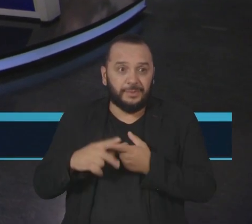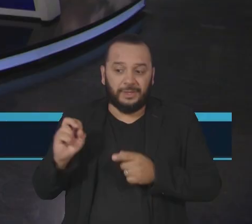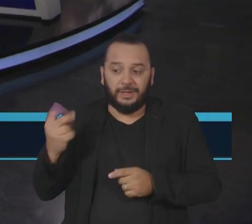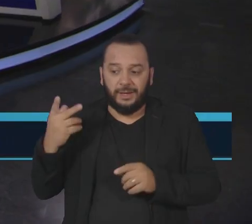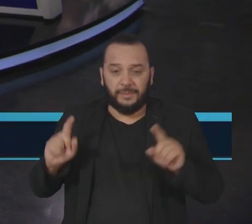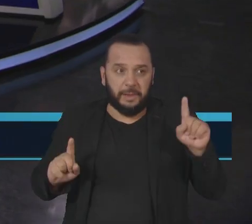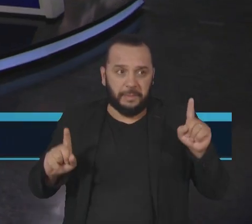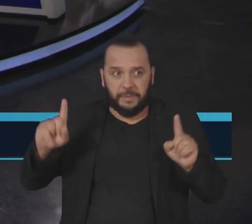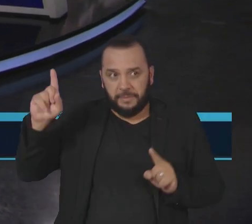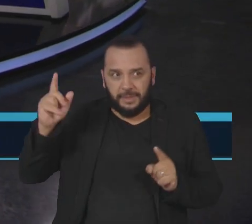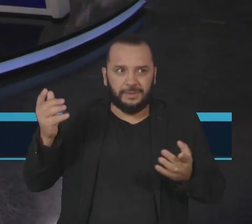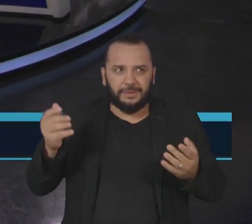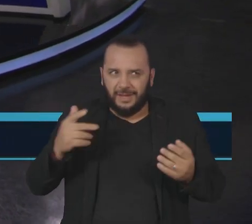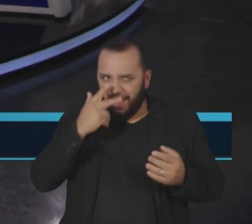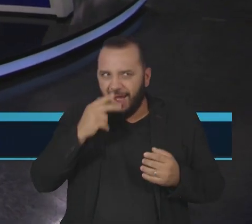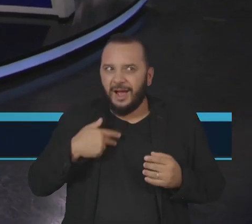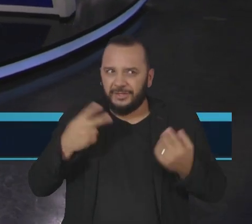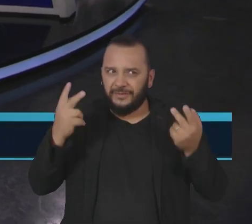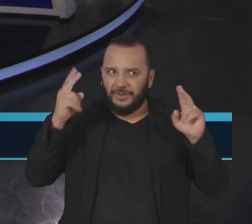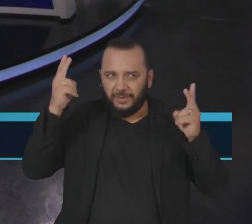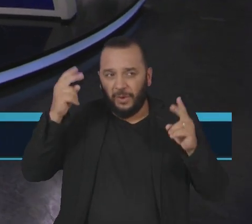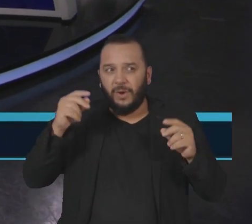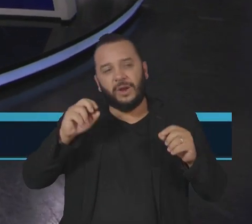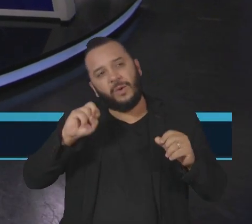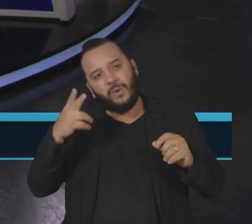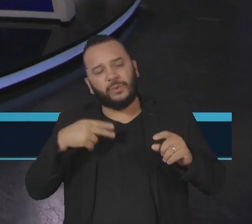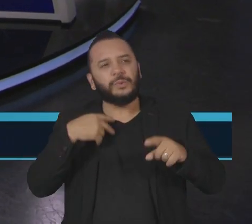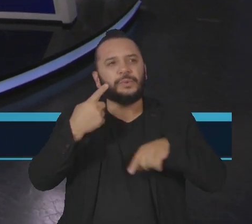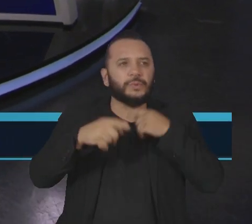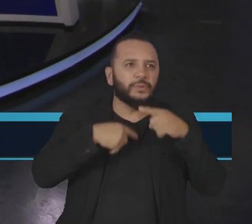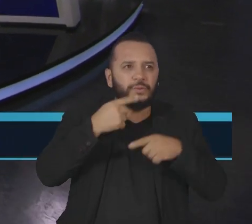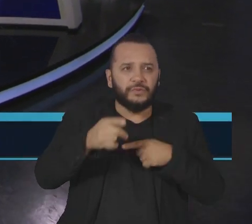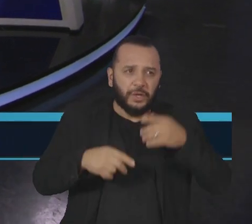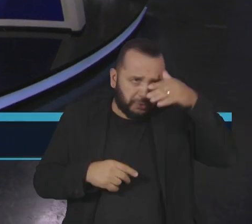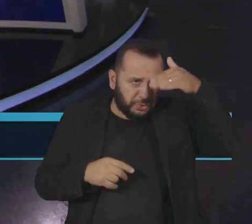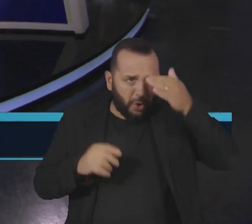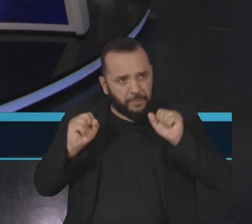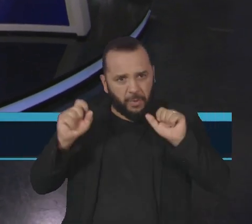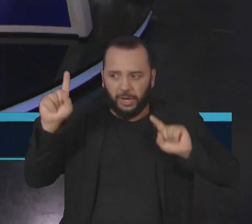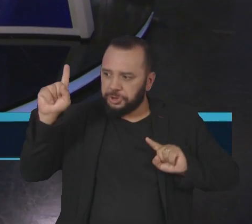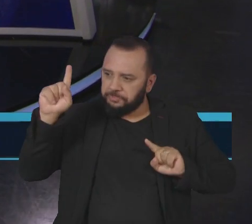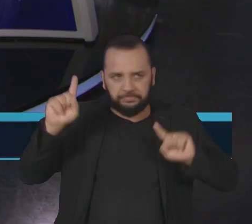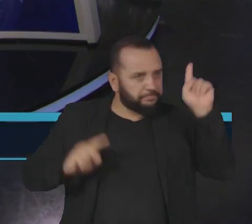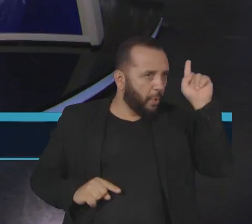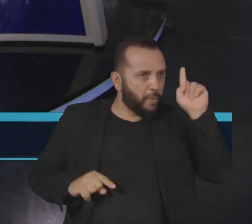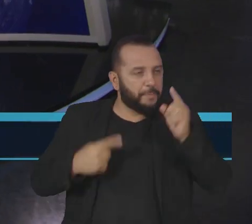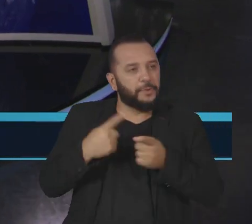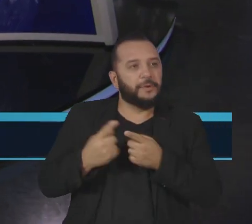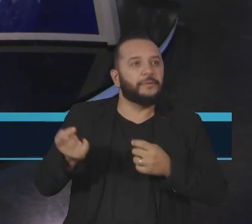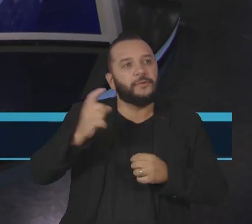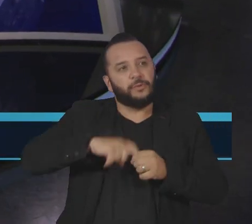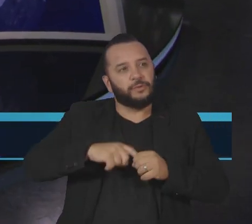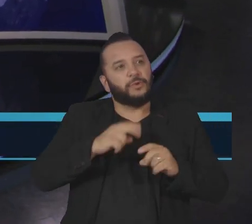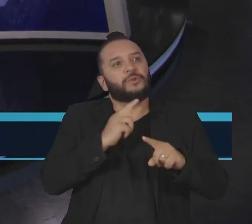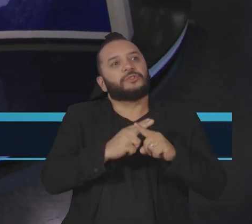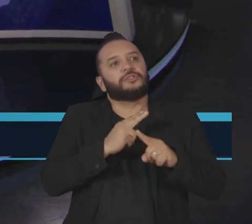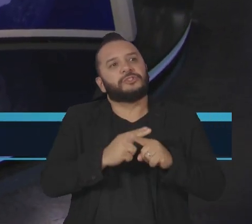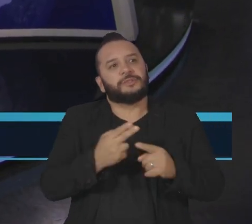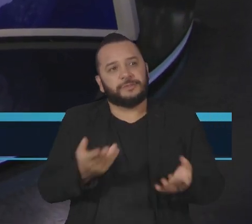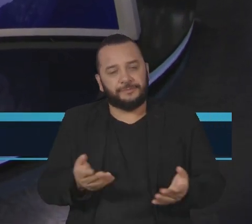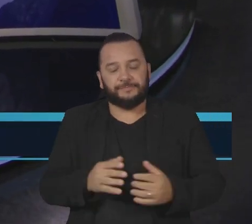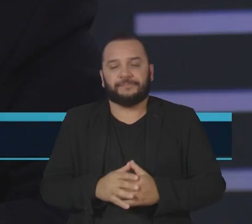O jogo ainda segue muito indefinido. Será que Trump pode retomar a força dele nesse retorno à rede social? Eu